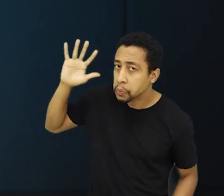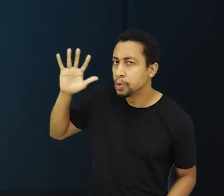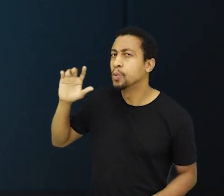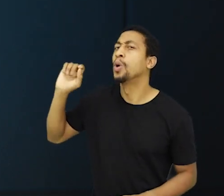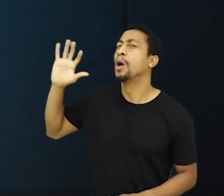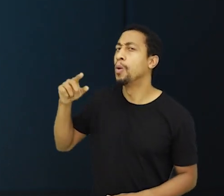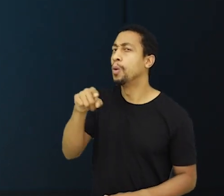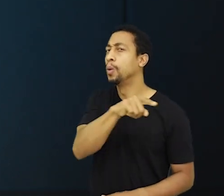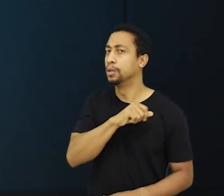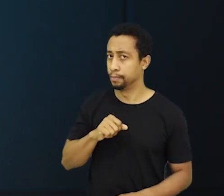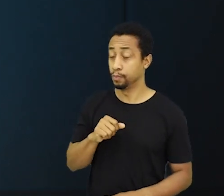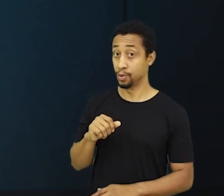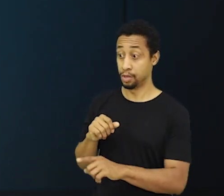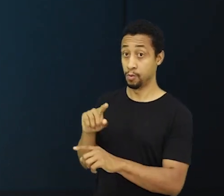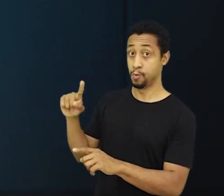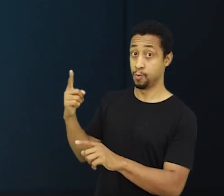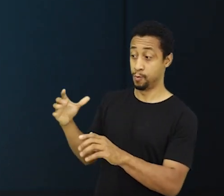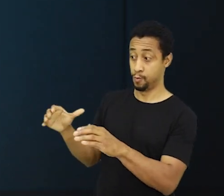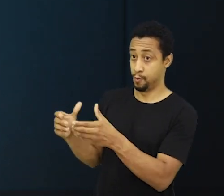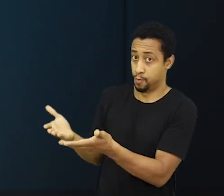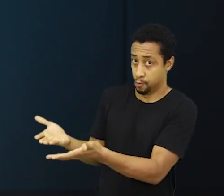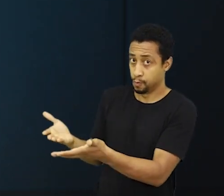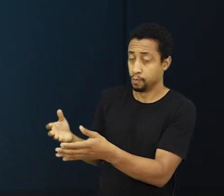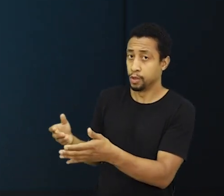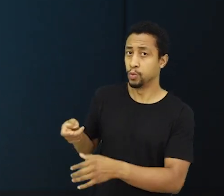de primeiro grau, que de certa forma